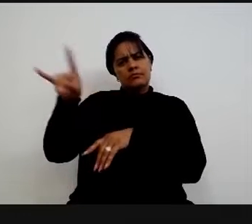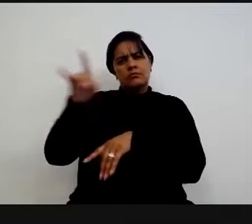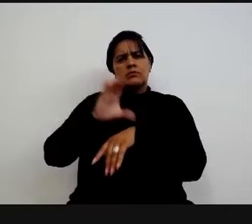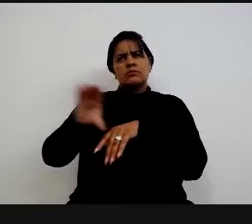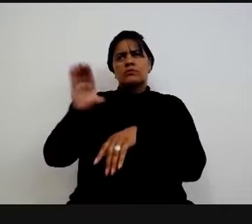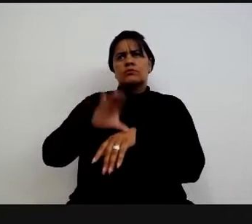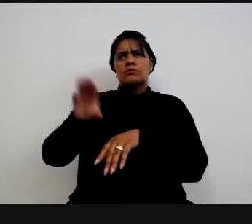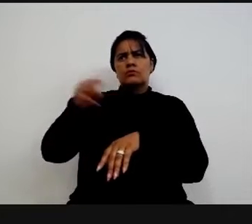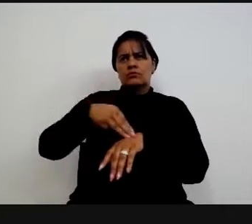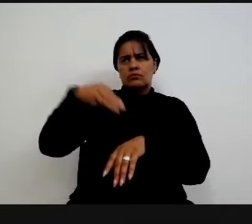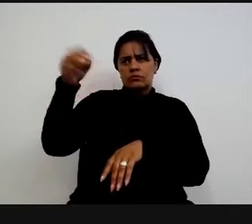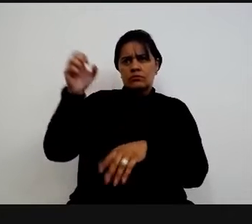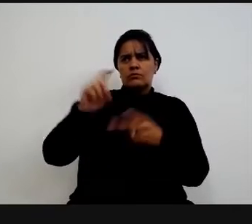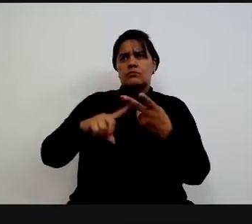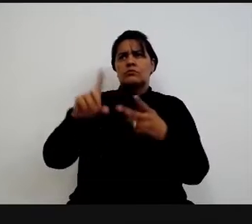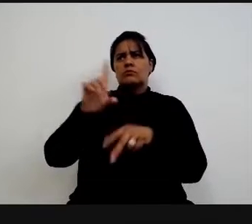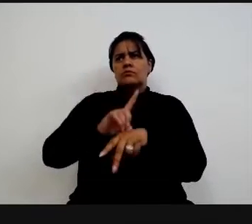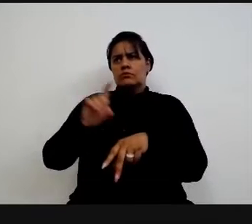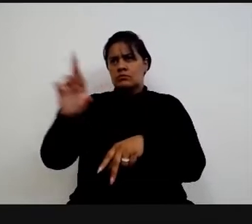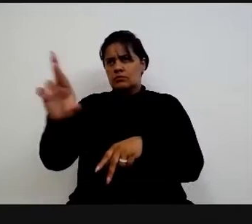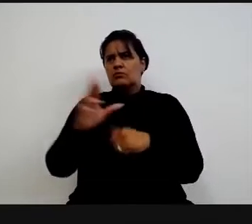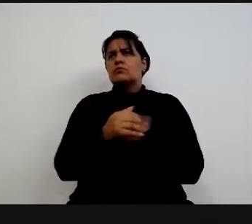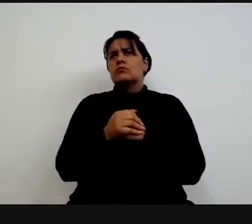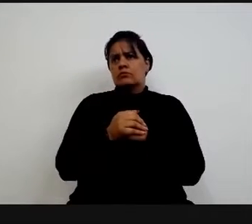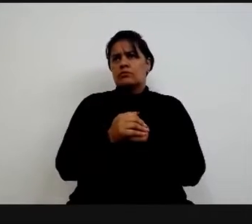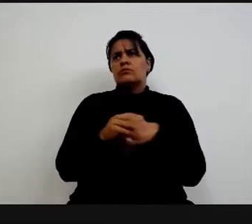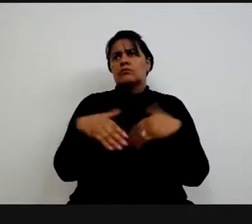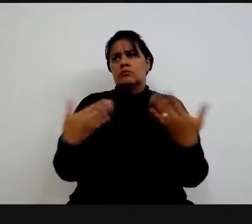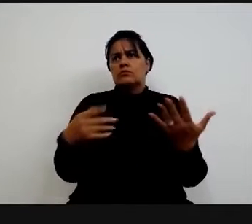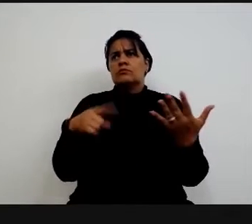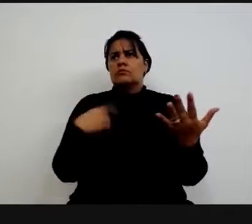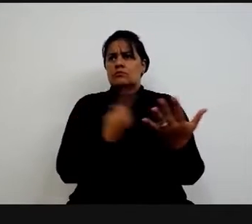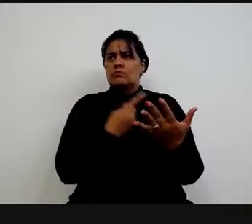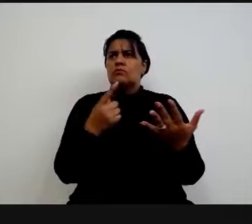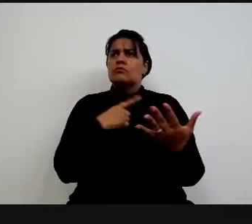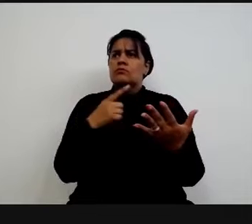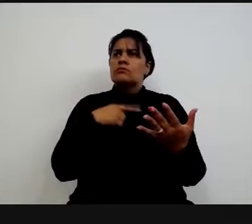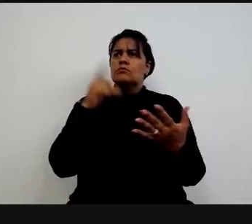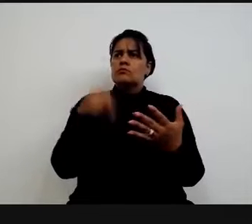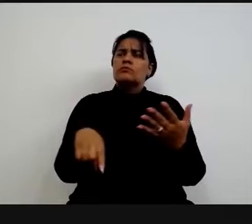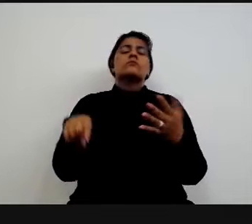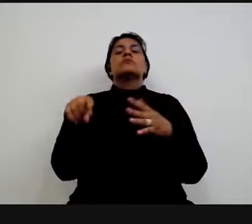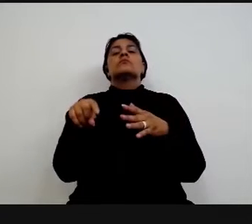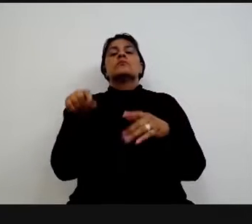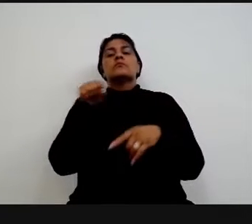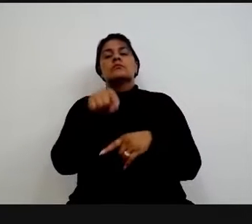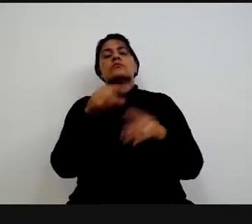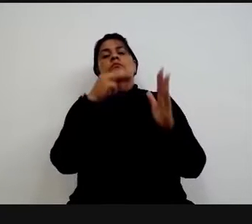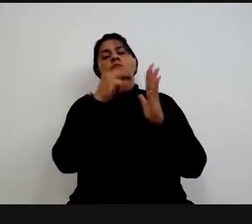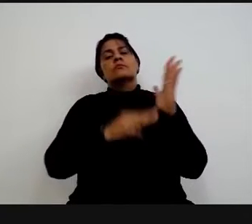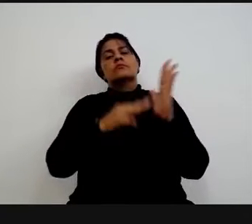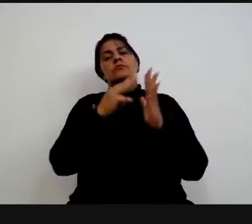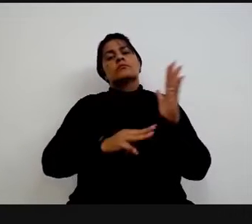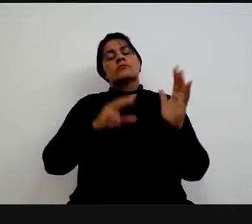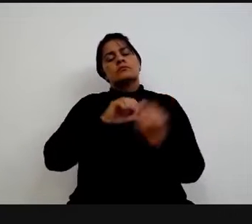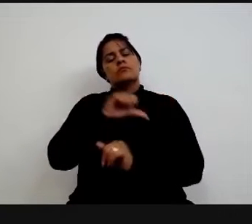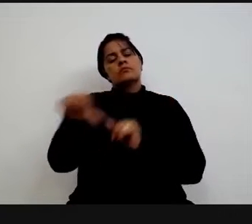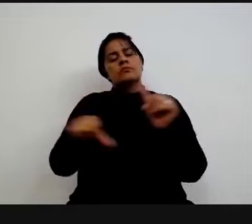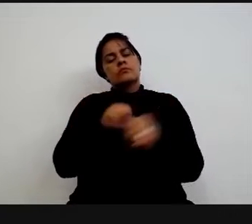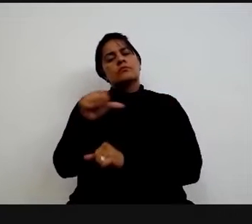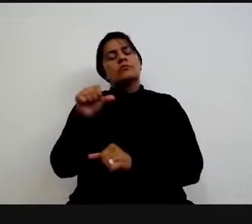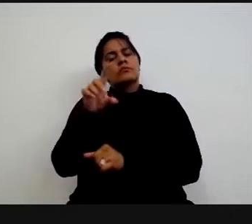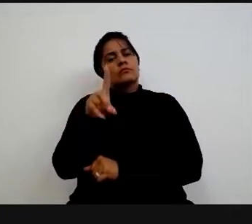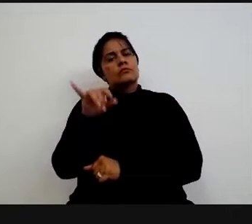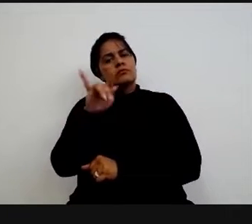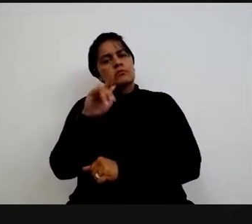doutorado, e a gente ainda está em curso nessas metodologias de transformação digital, nesse